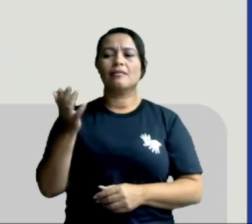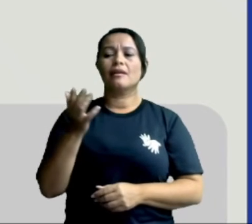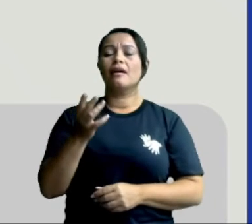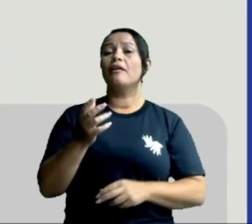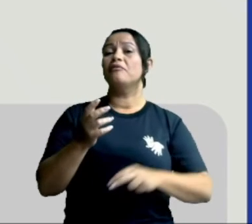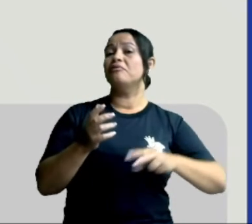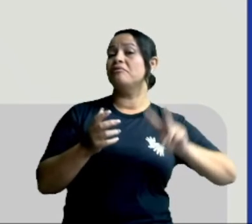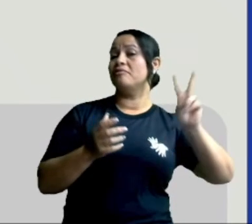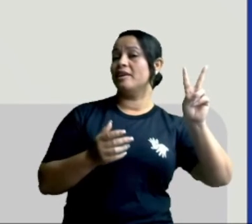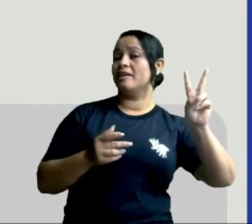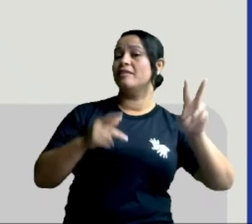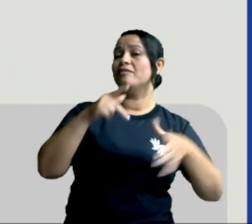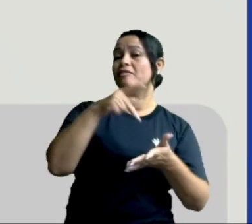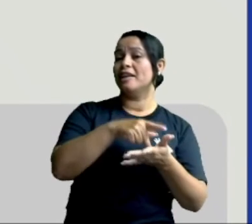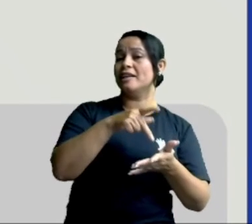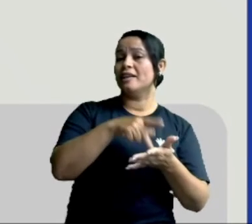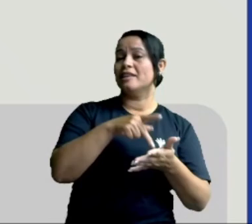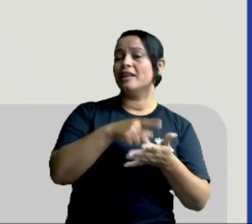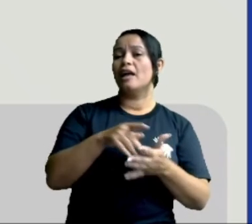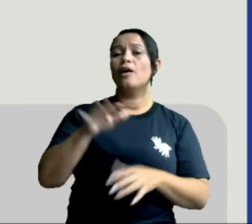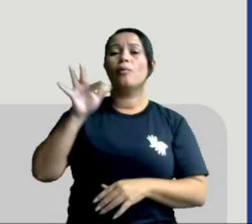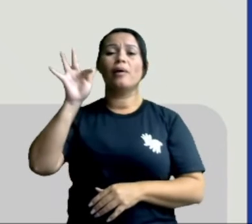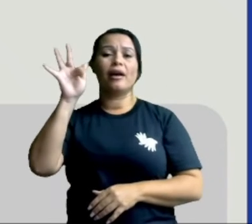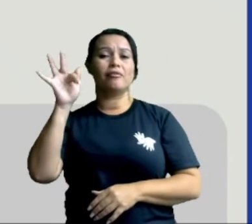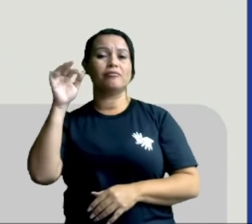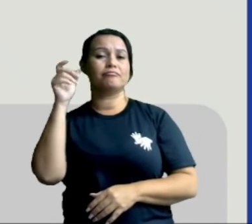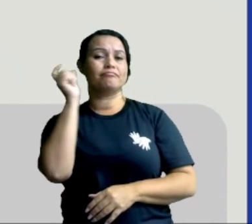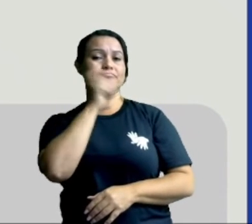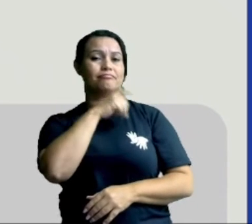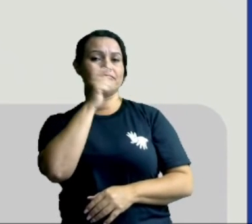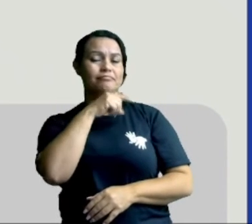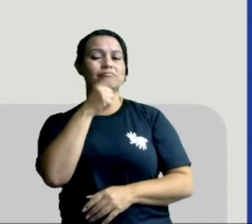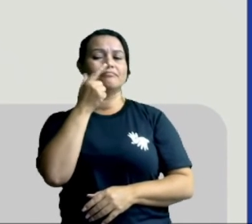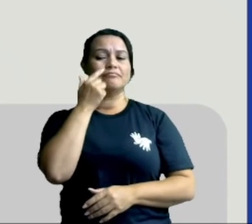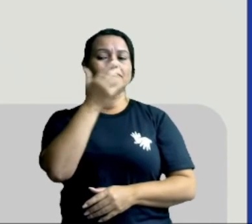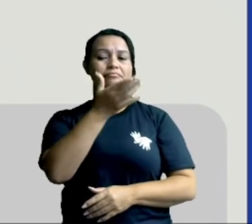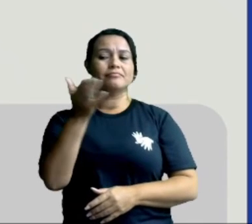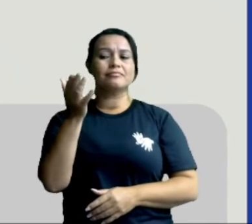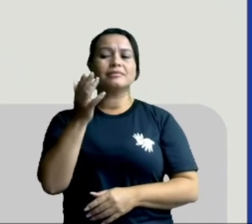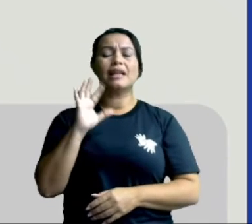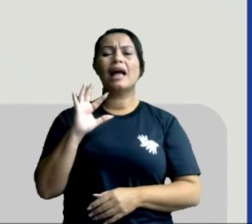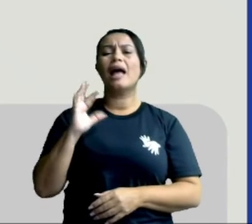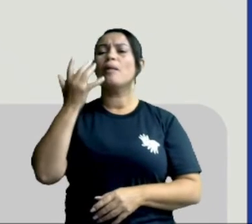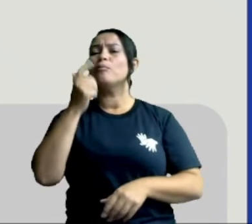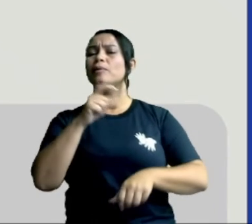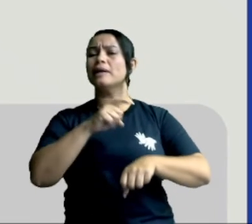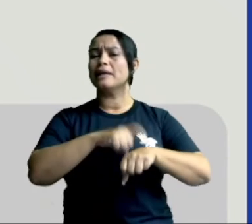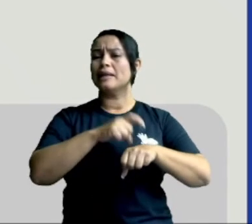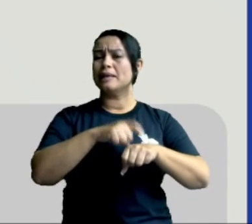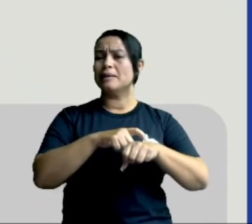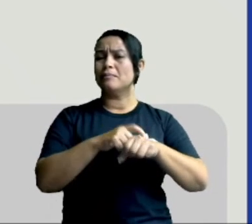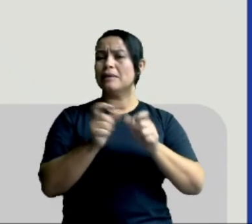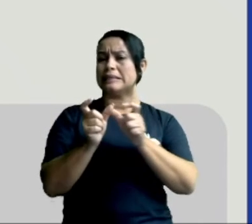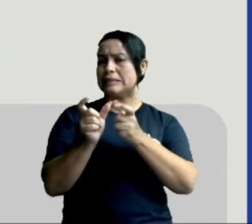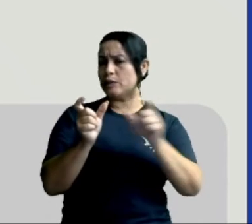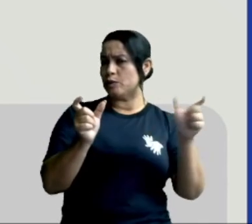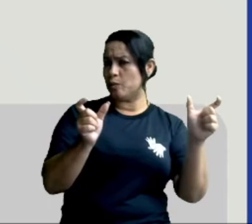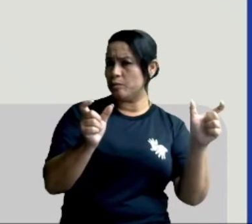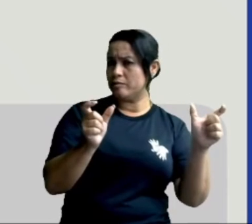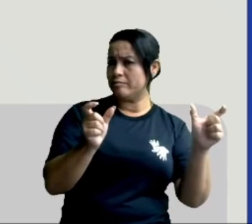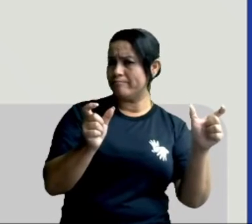marque v para verdadeiro ou f para falso tempo e clima São